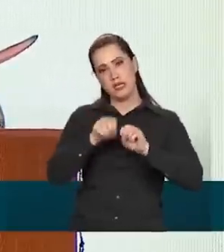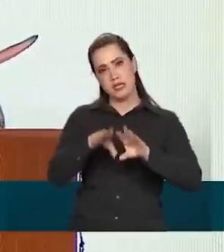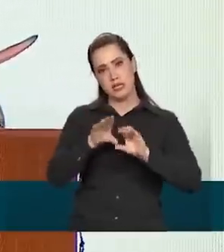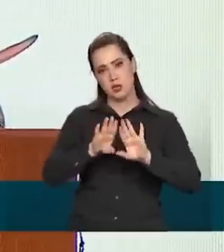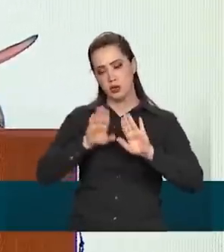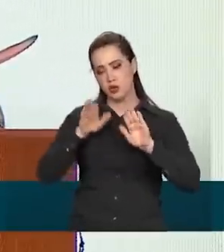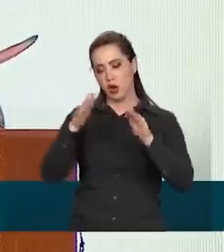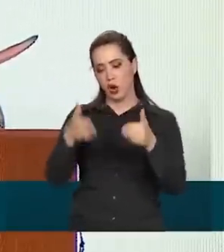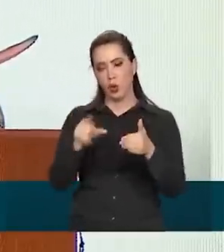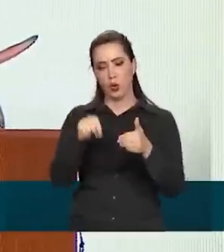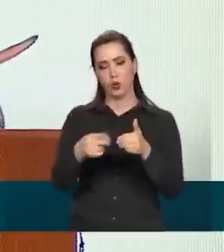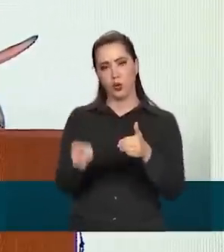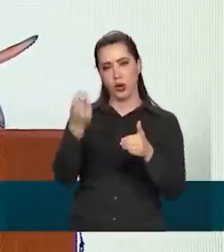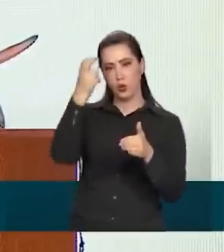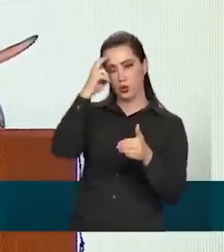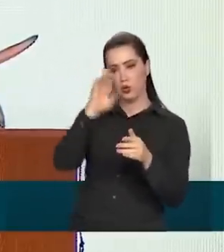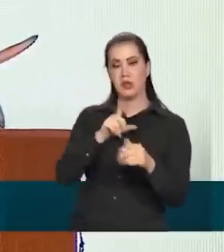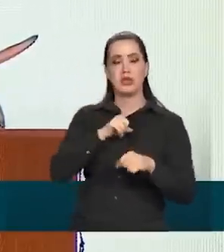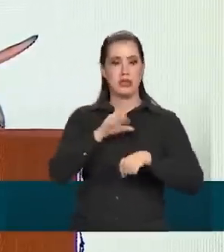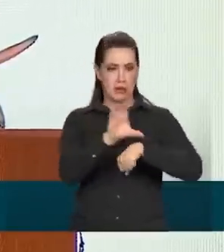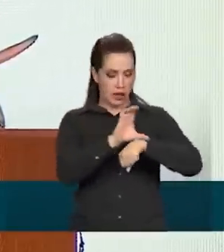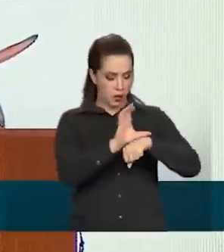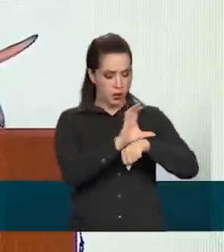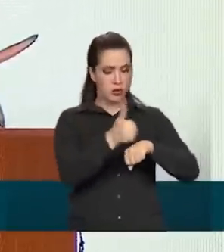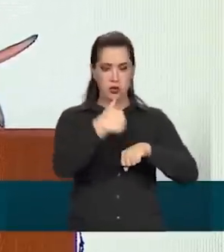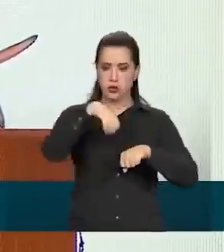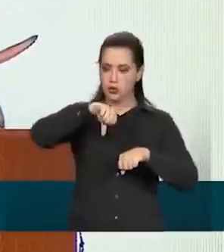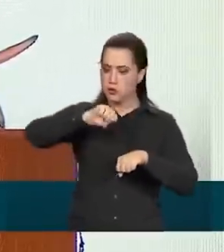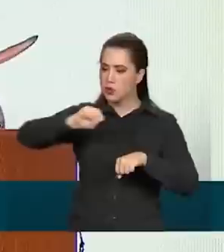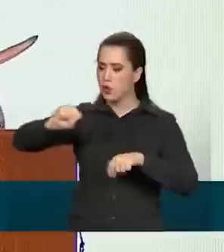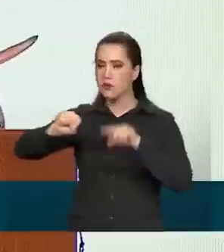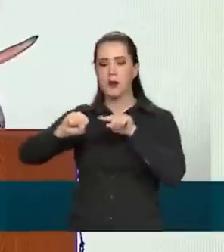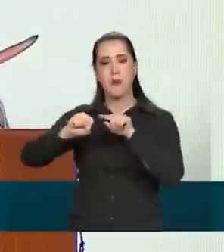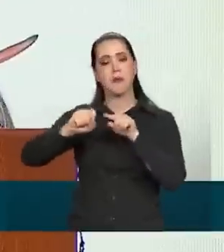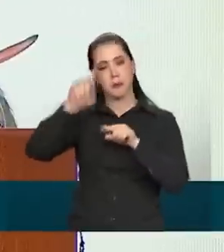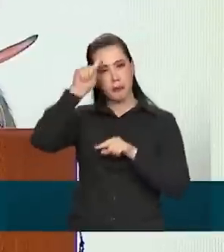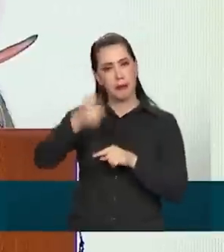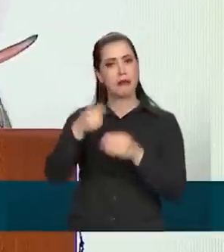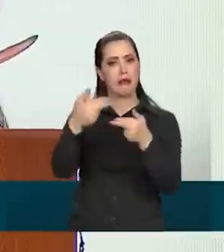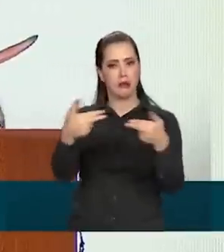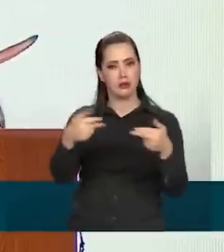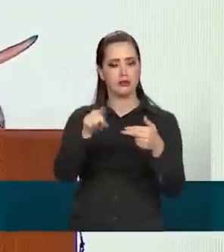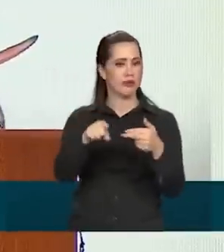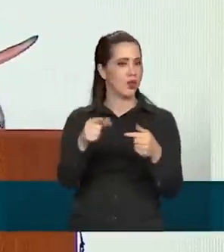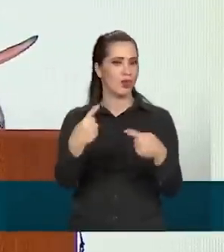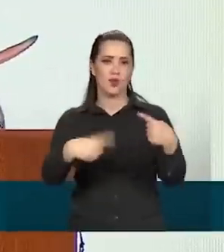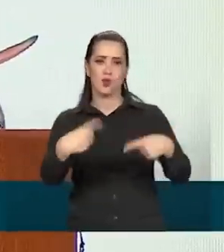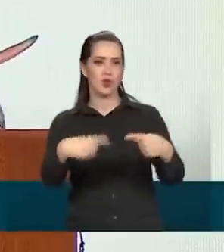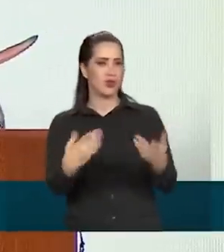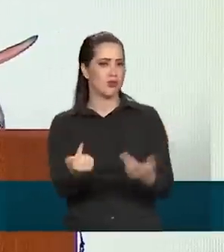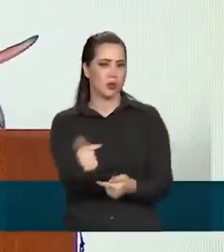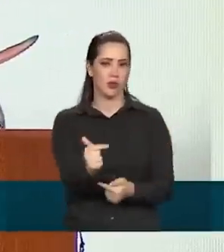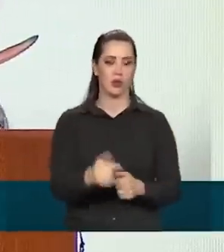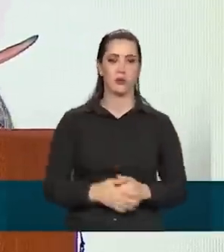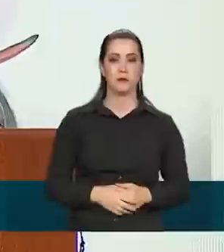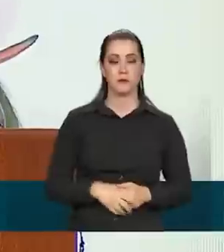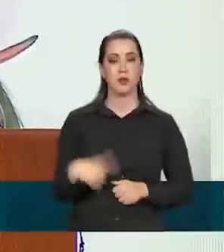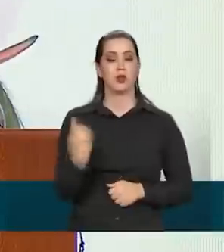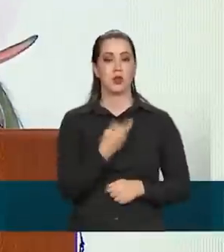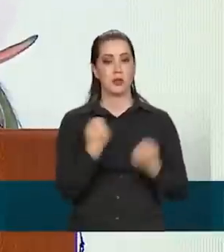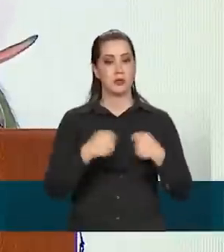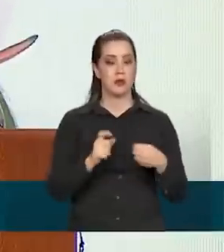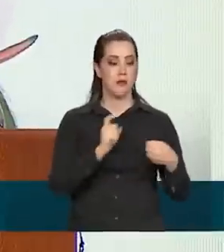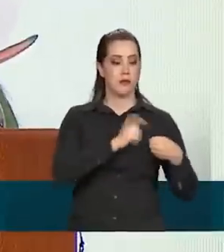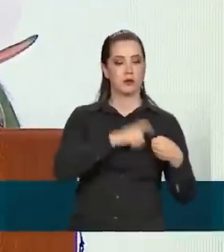diferenciada, pautada pela Constituição de 88, deixou de ser debatido e implementado. Precisamos